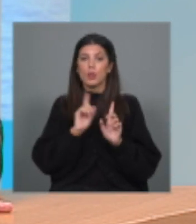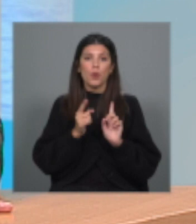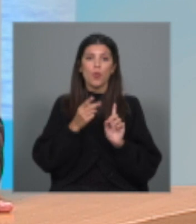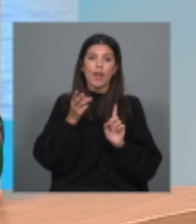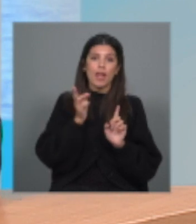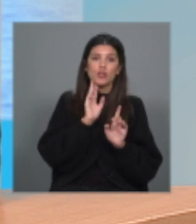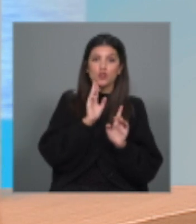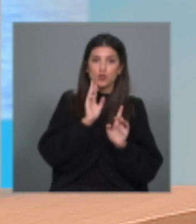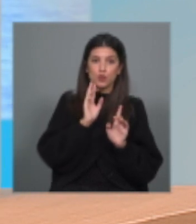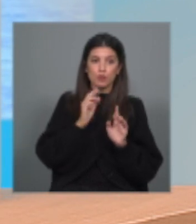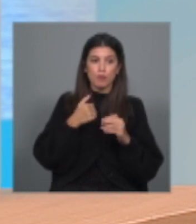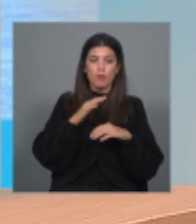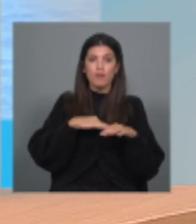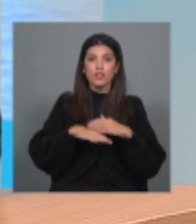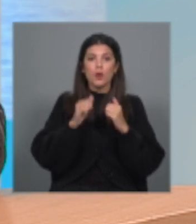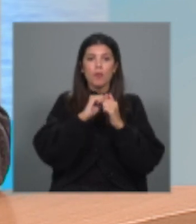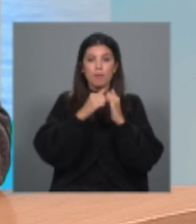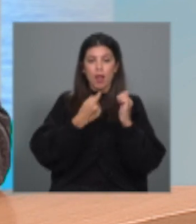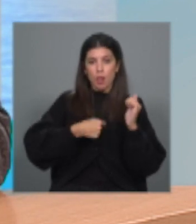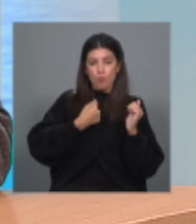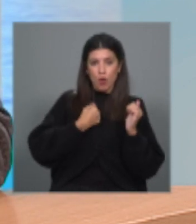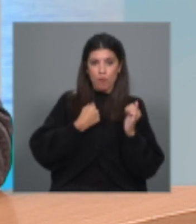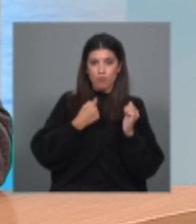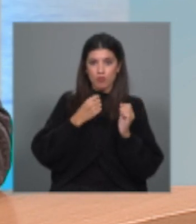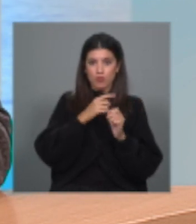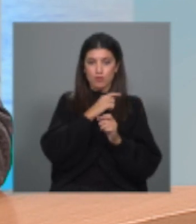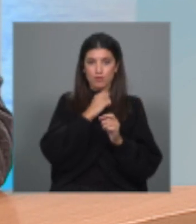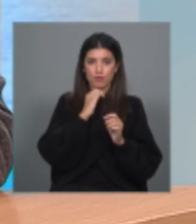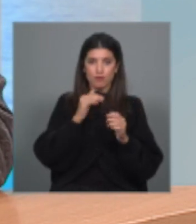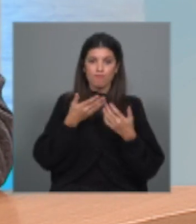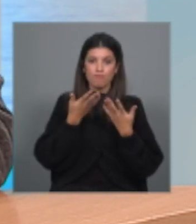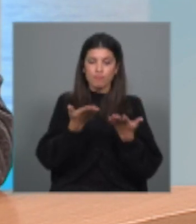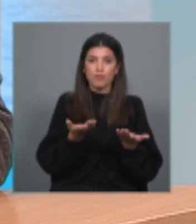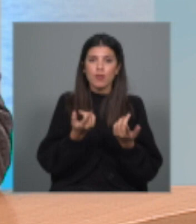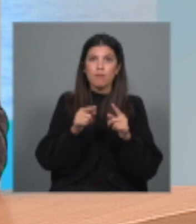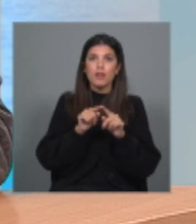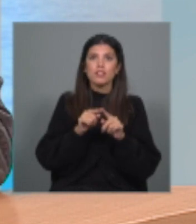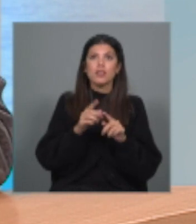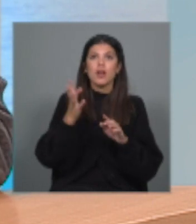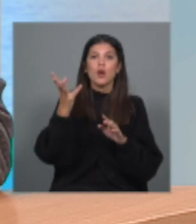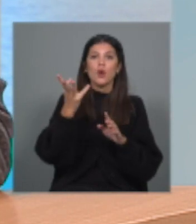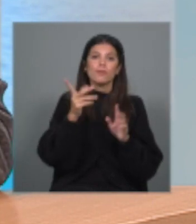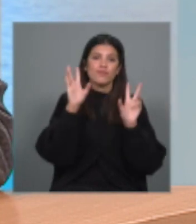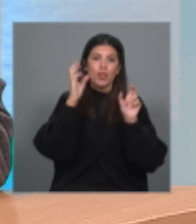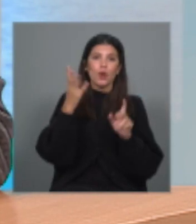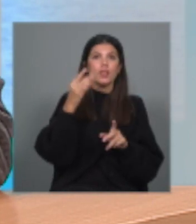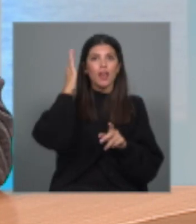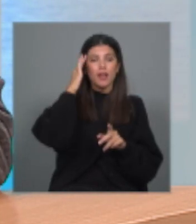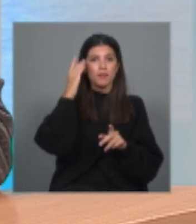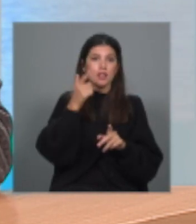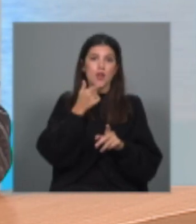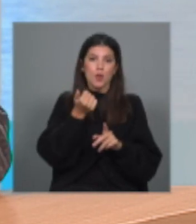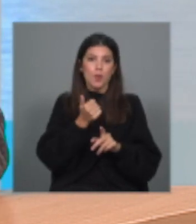vocações sacerdotais. Mas sem cairmos no contar cabeças. O David, quando se pôs a contar cabeças, não correu bem. Interessa